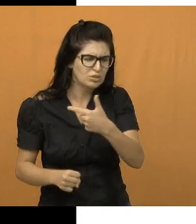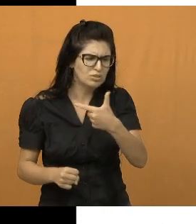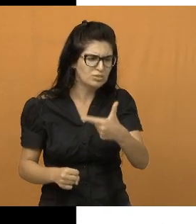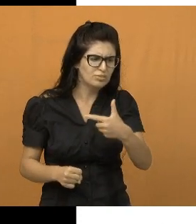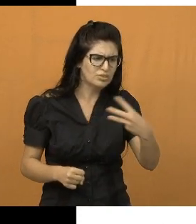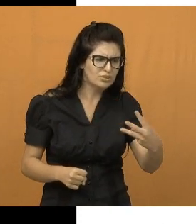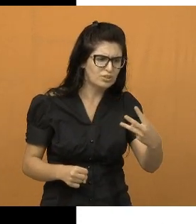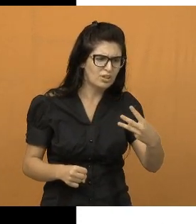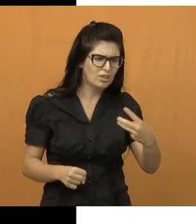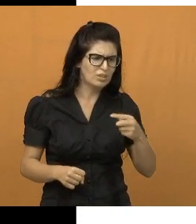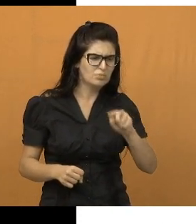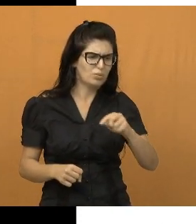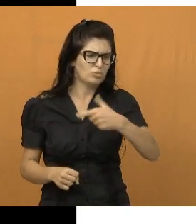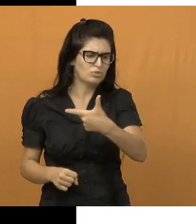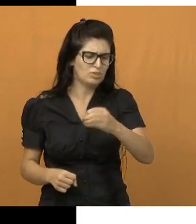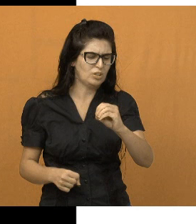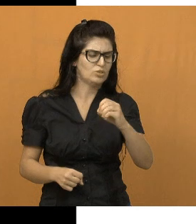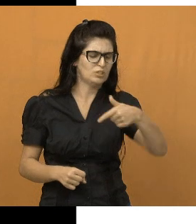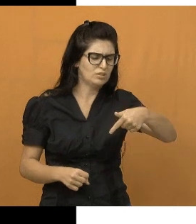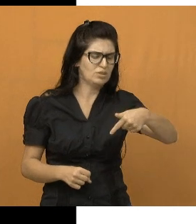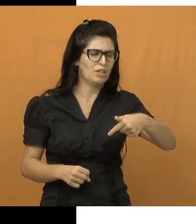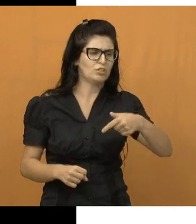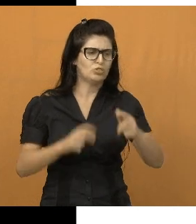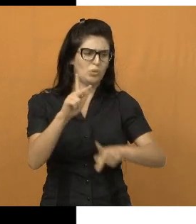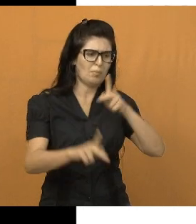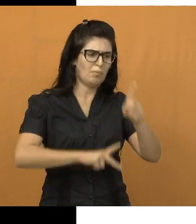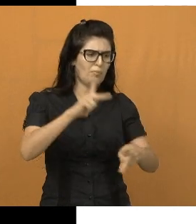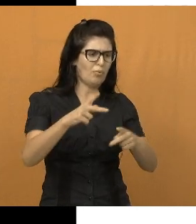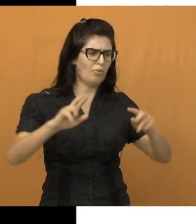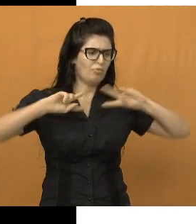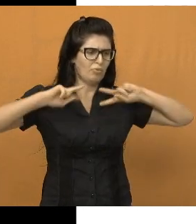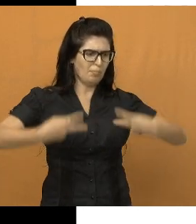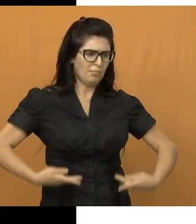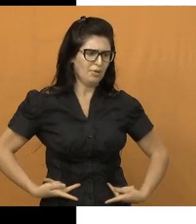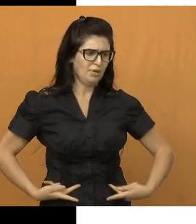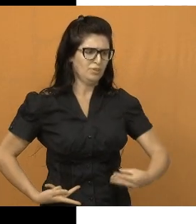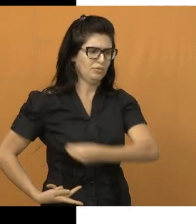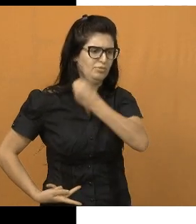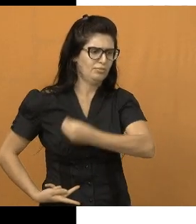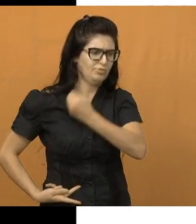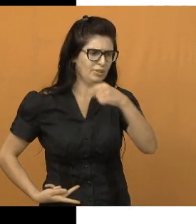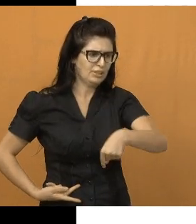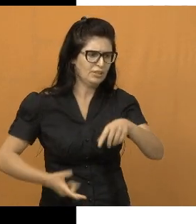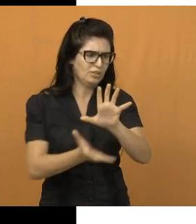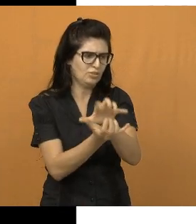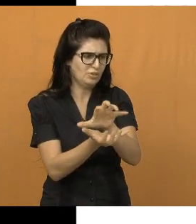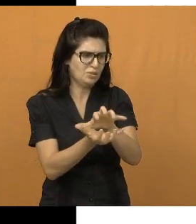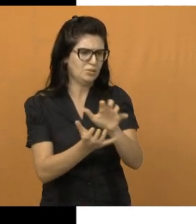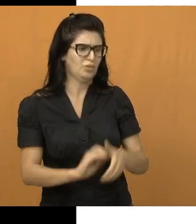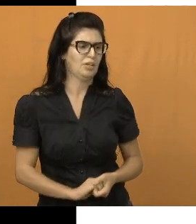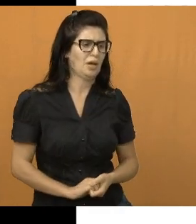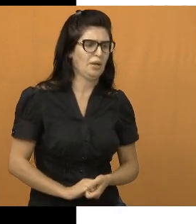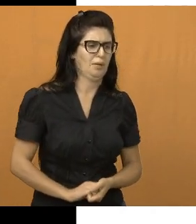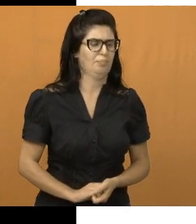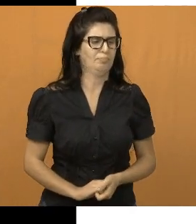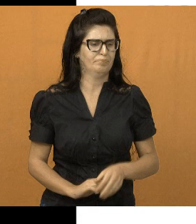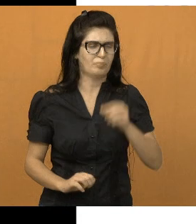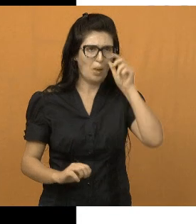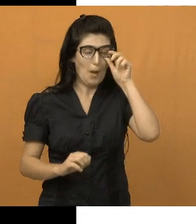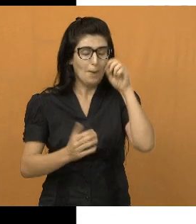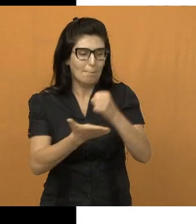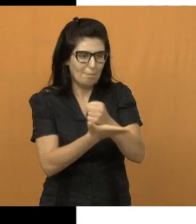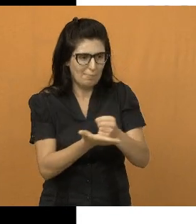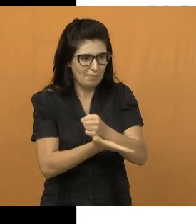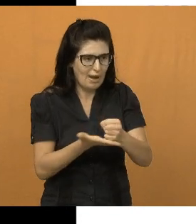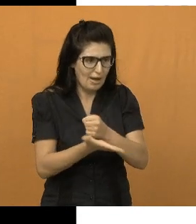223.207 habitantes no município. A nossa rede está constituída, atenção